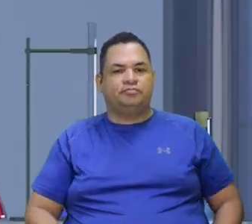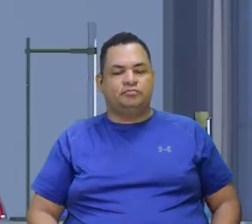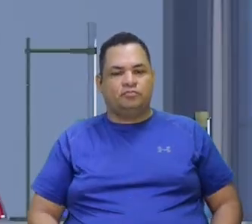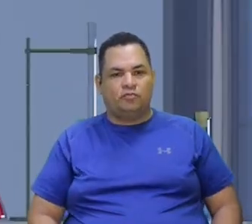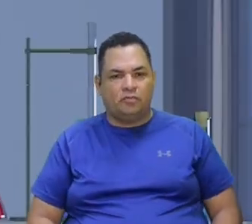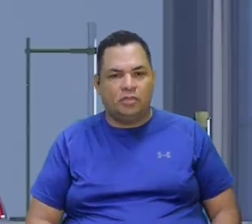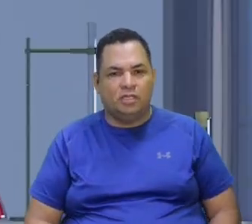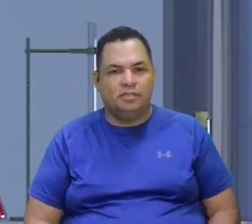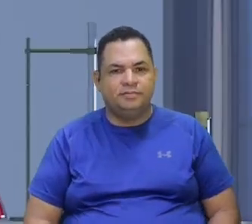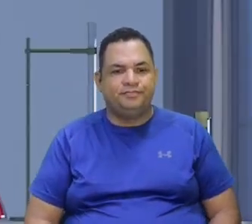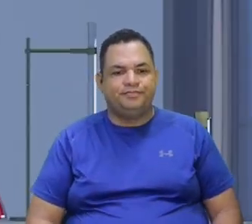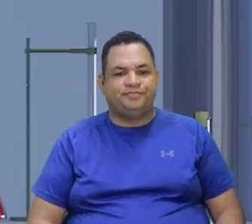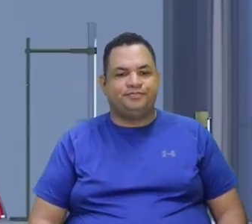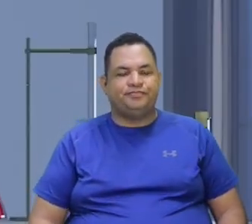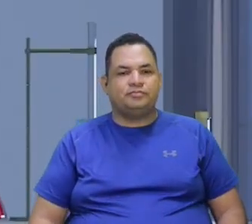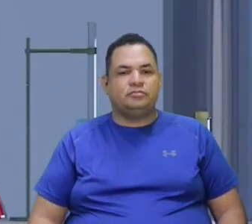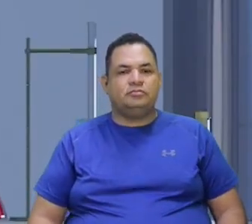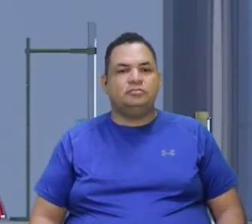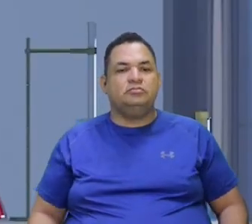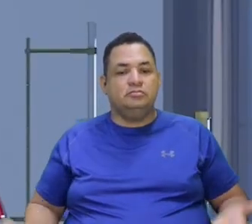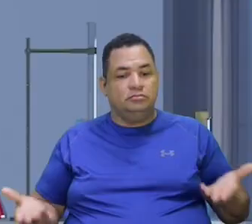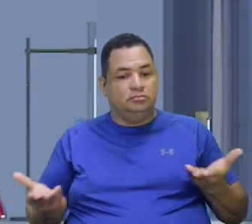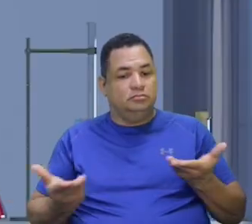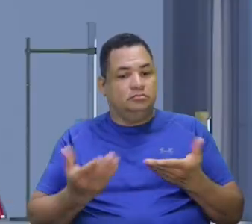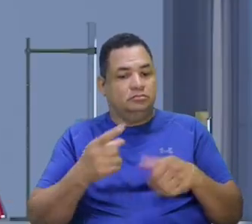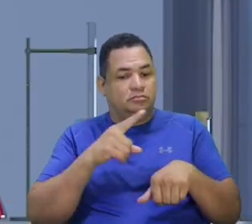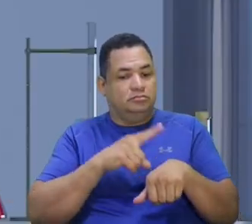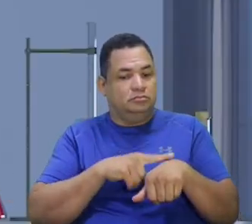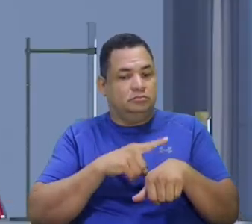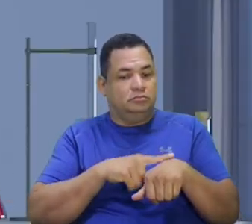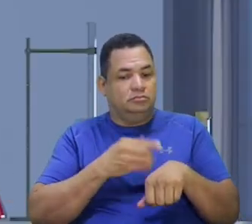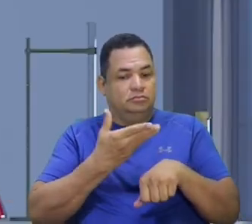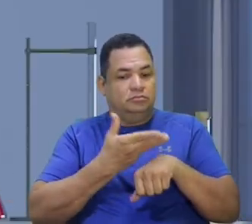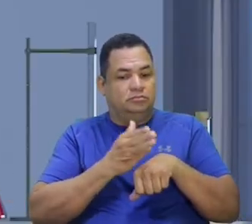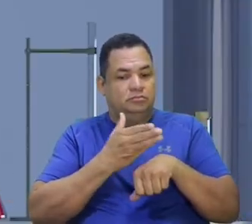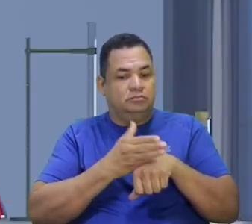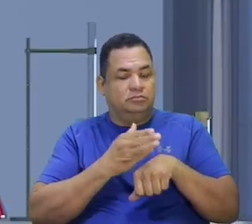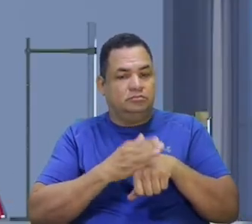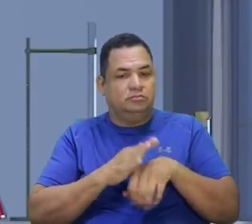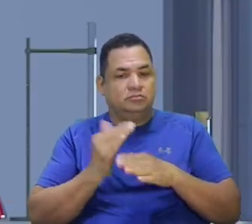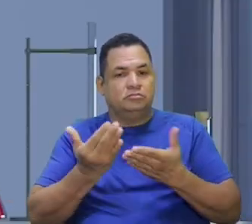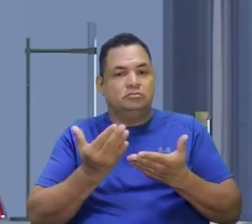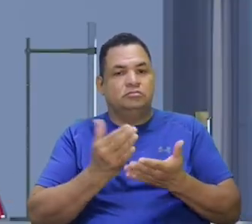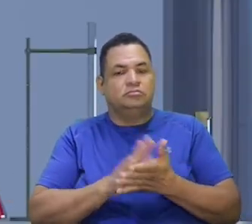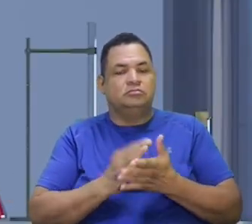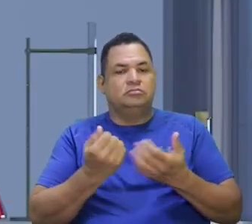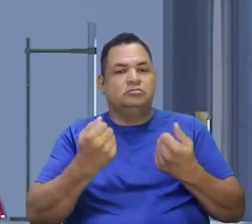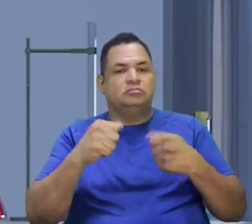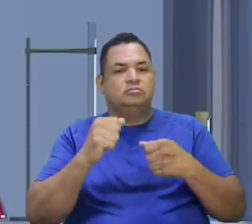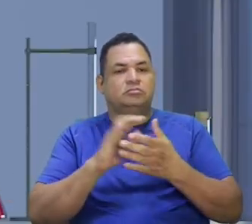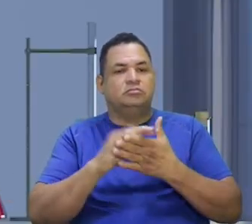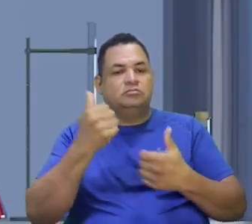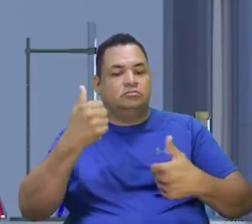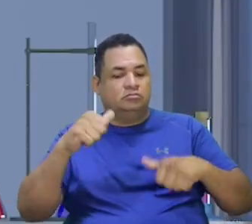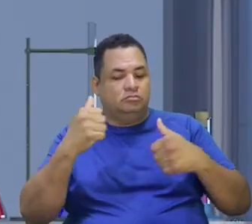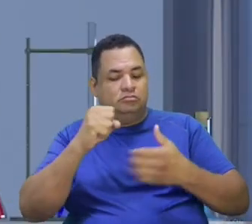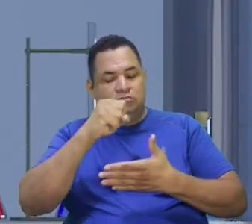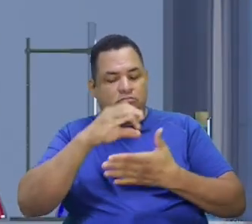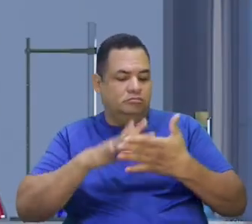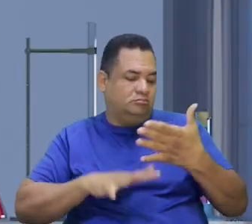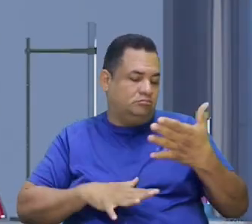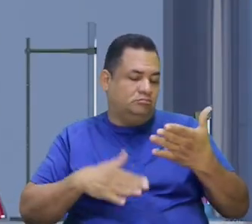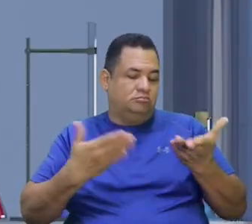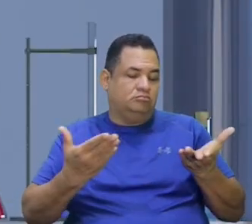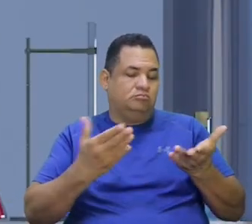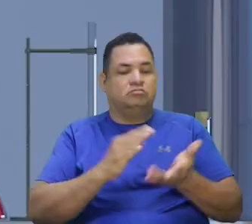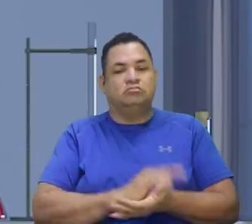devia. E para a gente praticar um pouco mais de como que vai ser numa possível avaliação, uma questão sobre